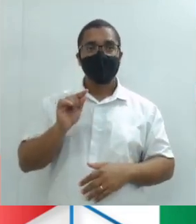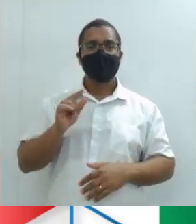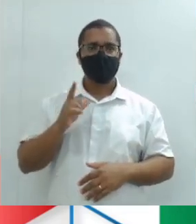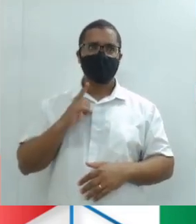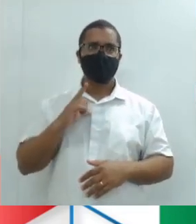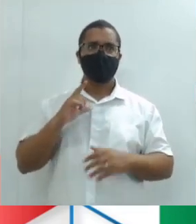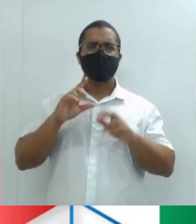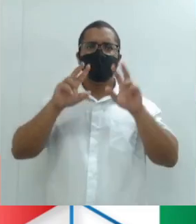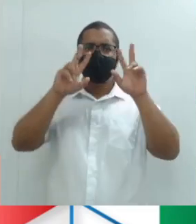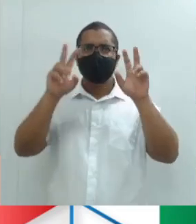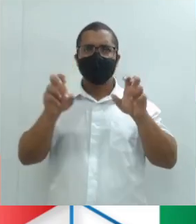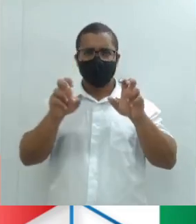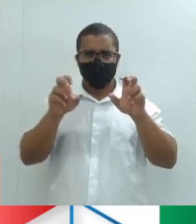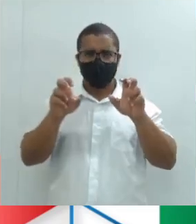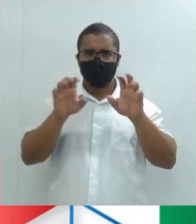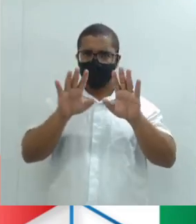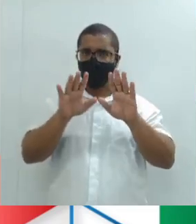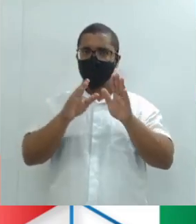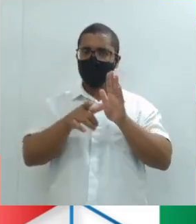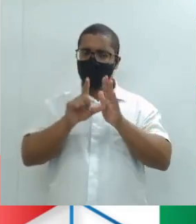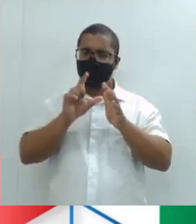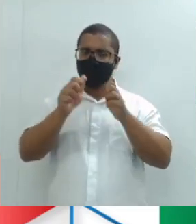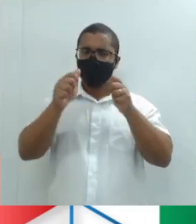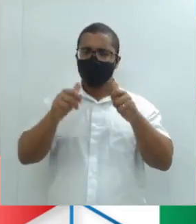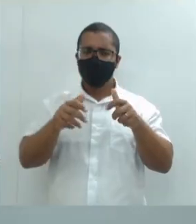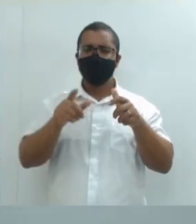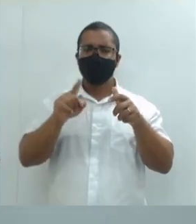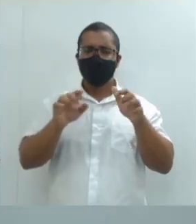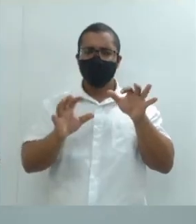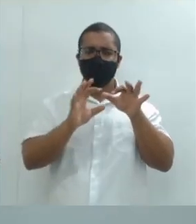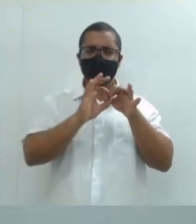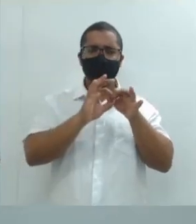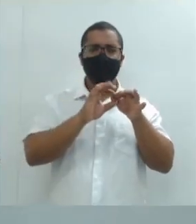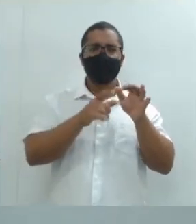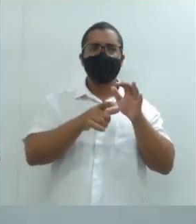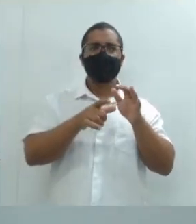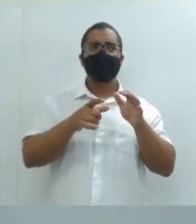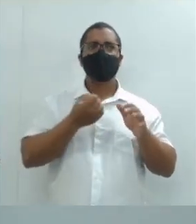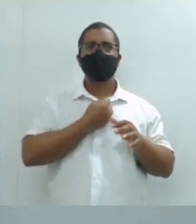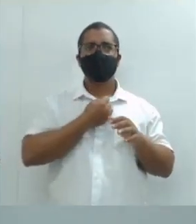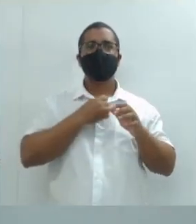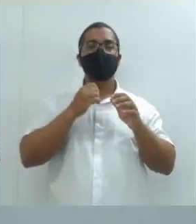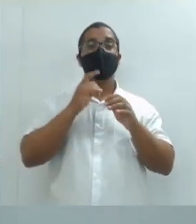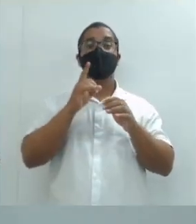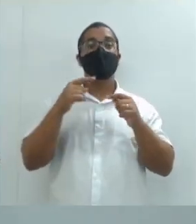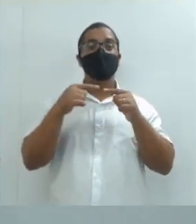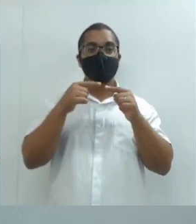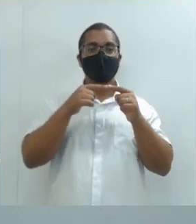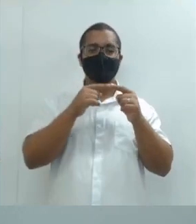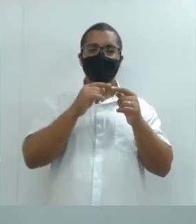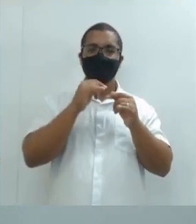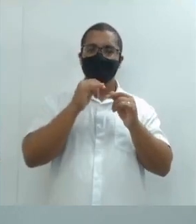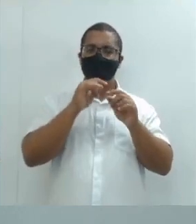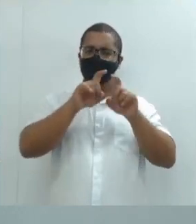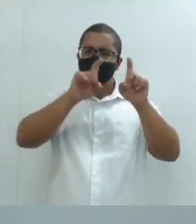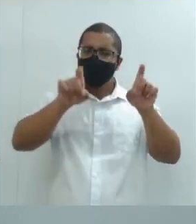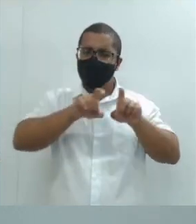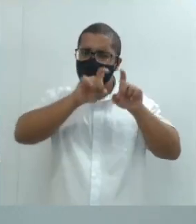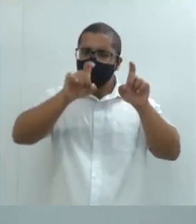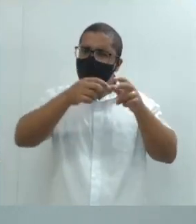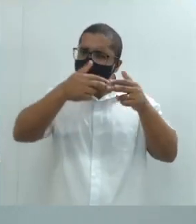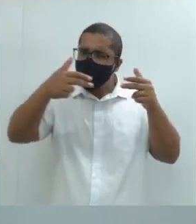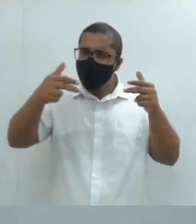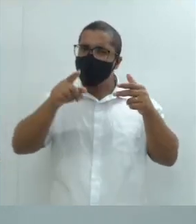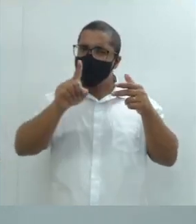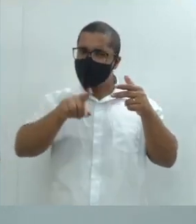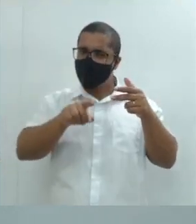conceito de potenciação e radiação, fazer um link com a unidade de medida informática. Isso é muito interessante, tá? Ela é